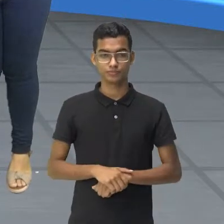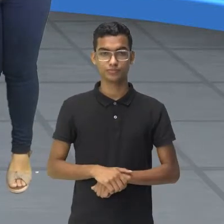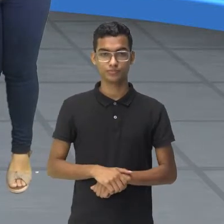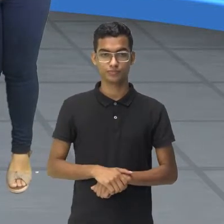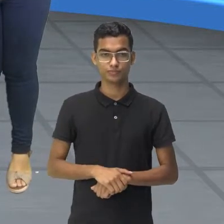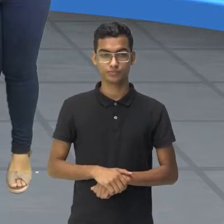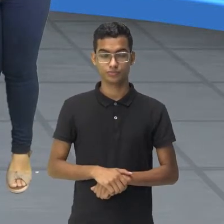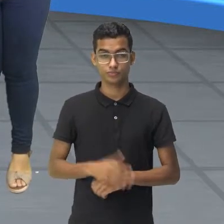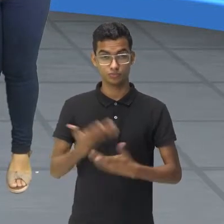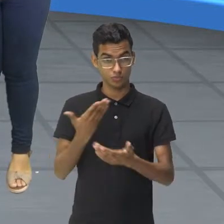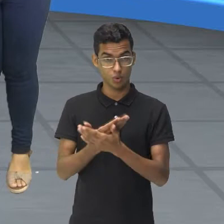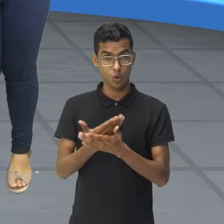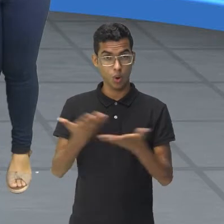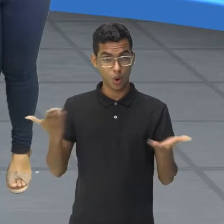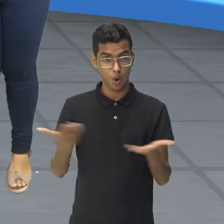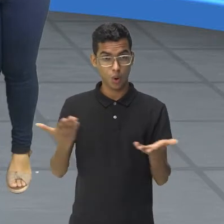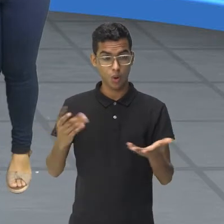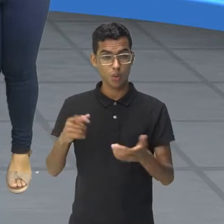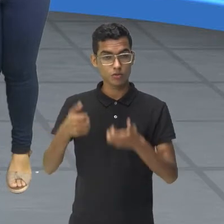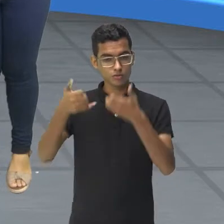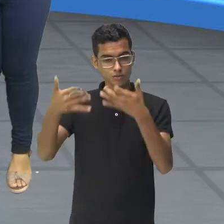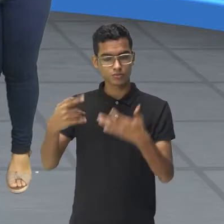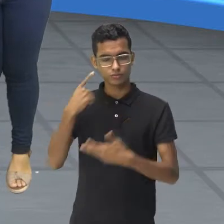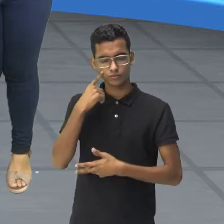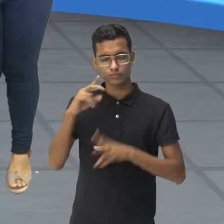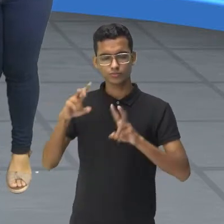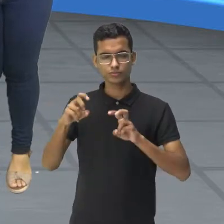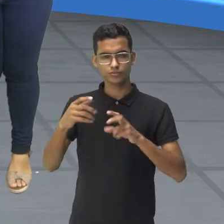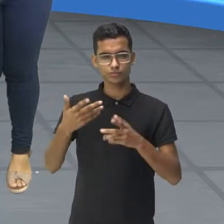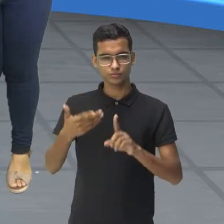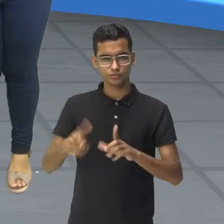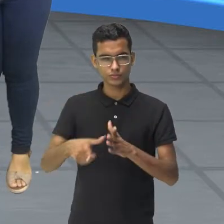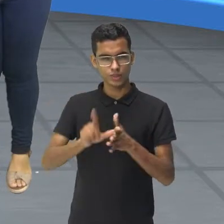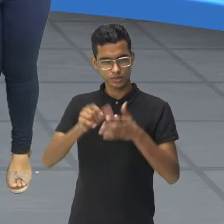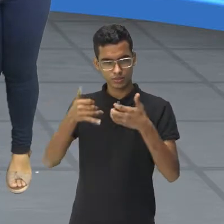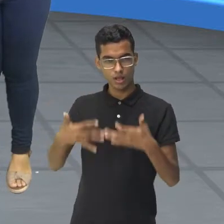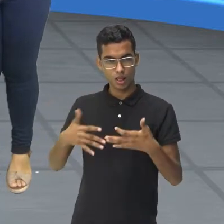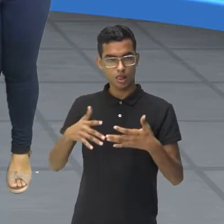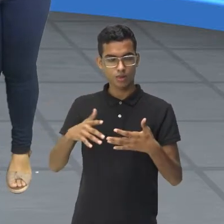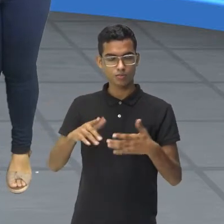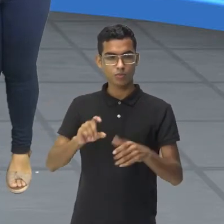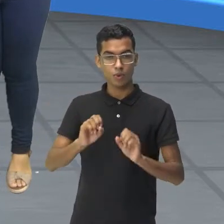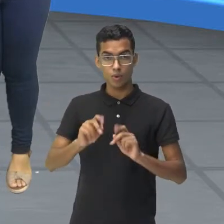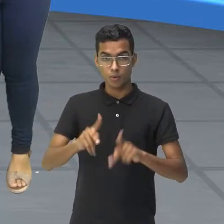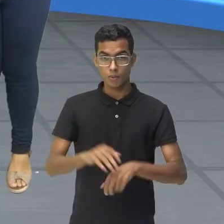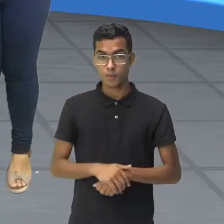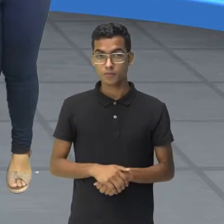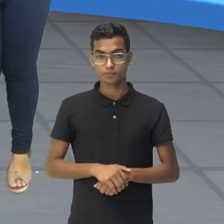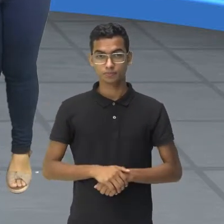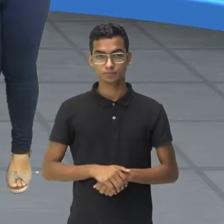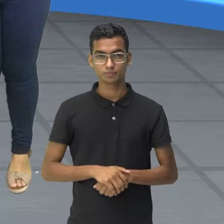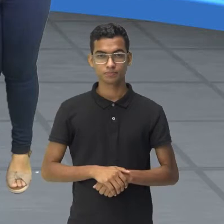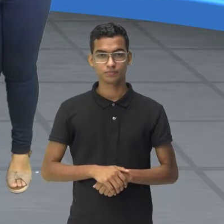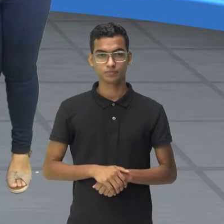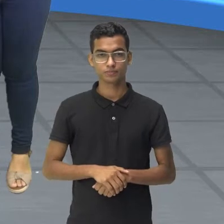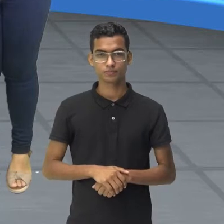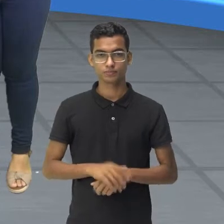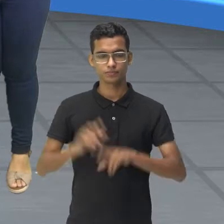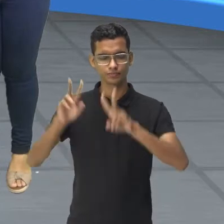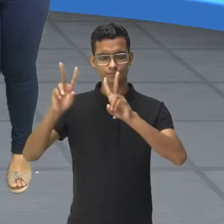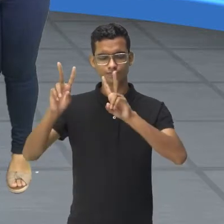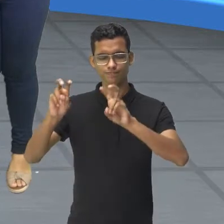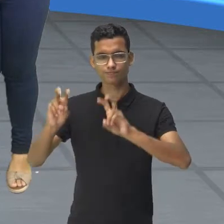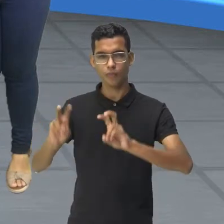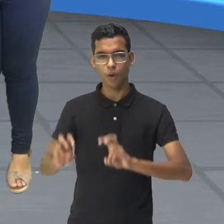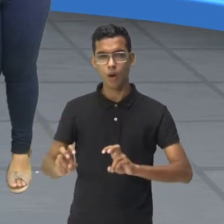nessa aula a gente vai falar sobre hipertensão arterial e sobre dislipidemias, tá bom? Talvez vocês tenham aí uma